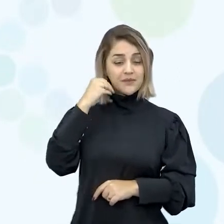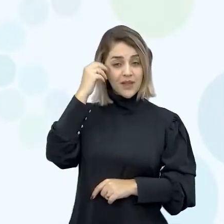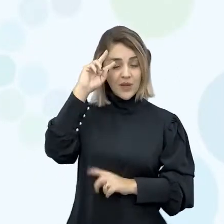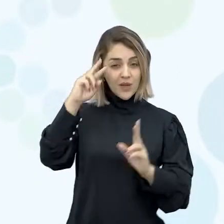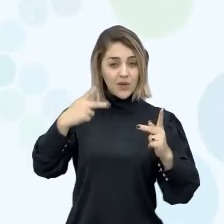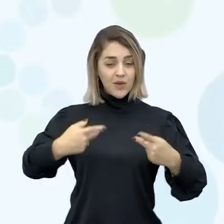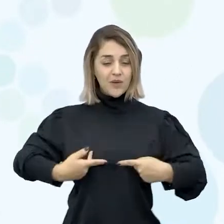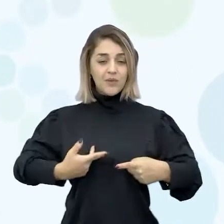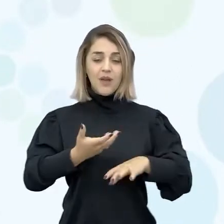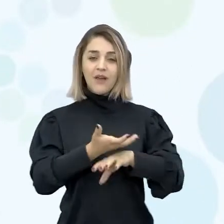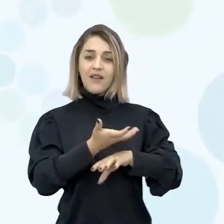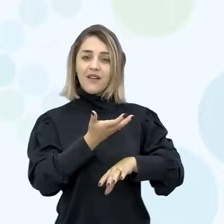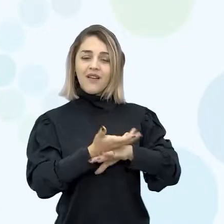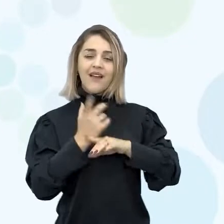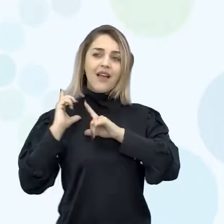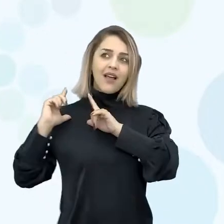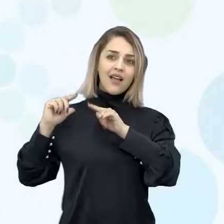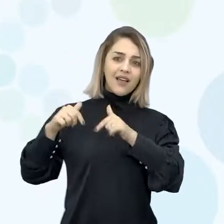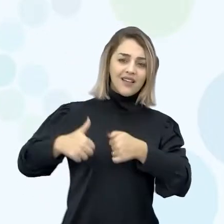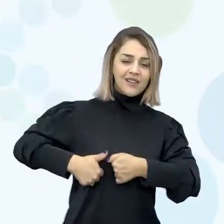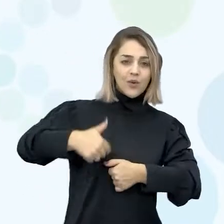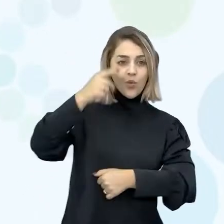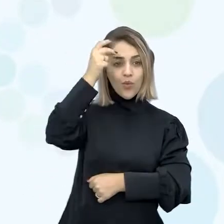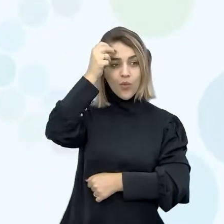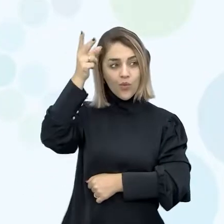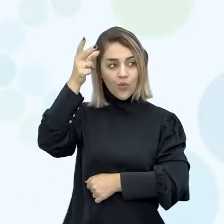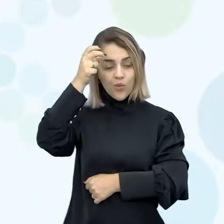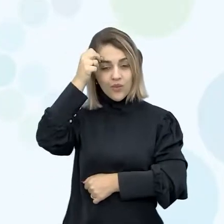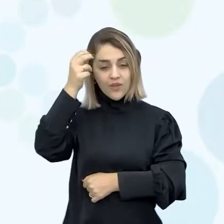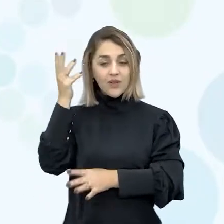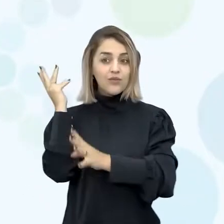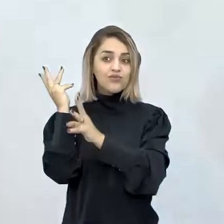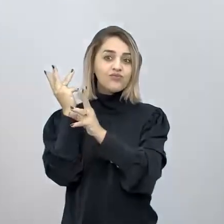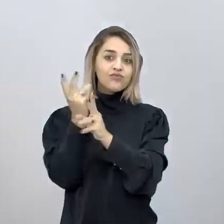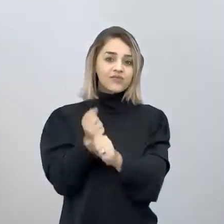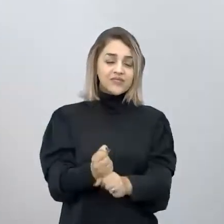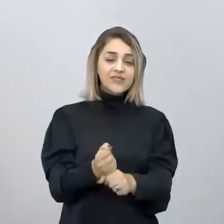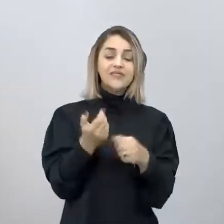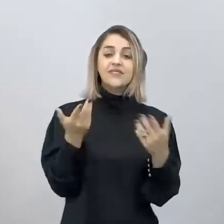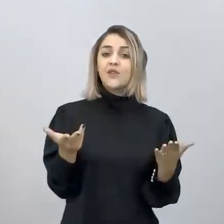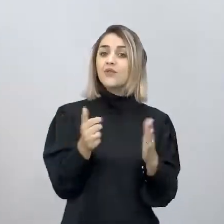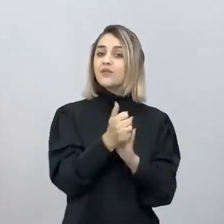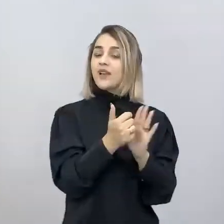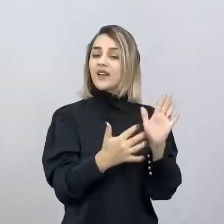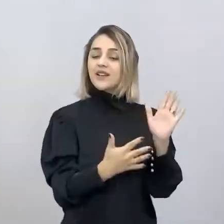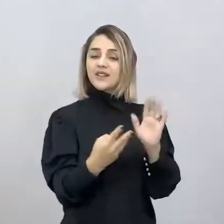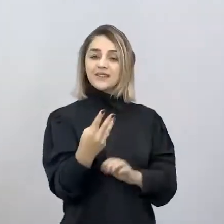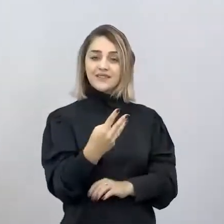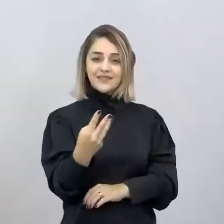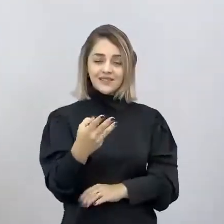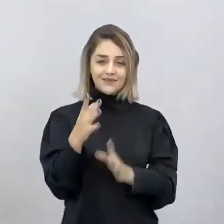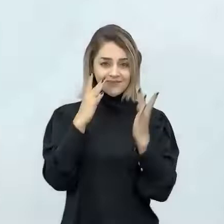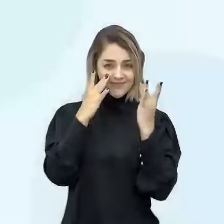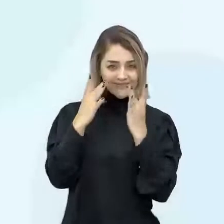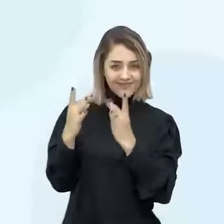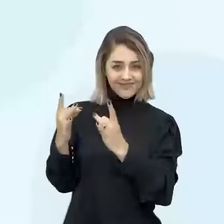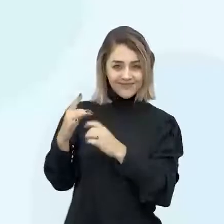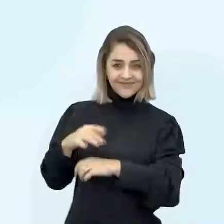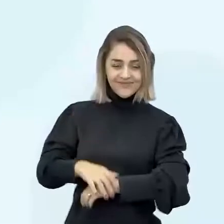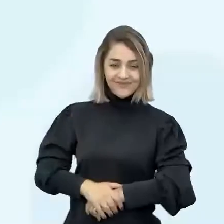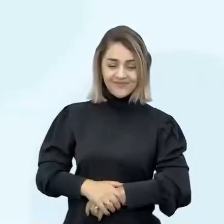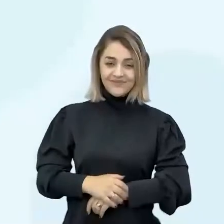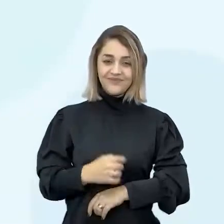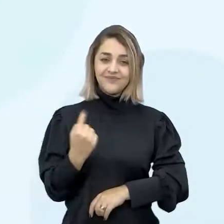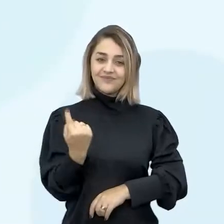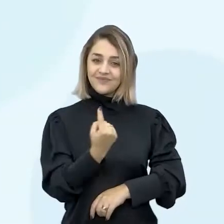curricular, tradições e heranças culturais. Terminando esta atividade 3, né? Vamos lá, então, de olho na integração. Não estamos